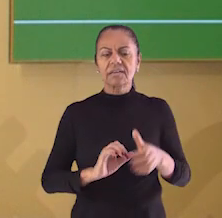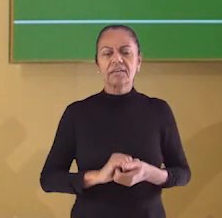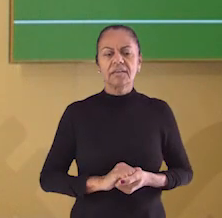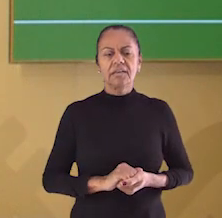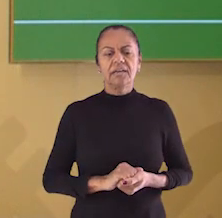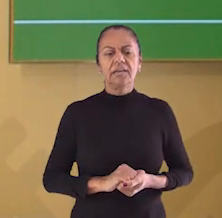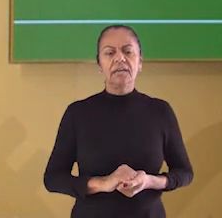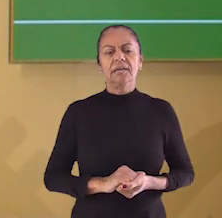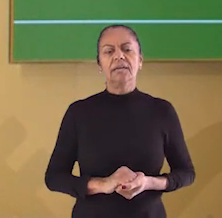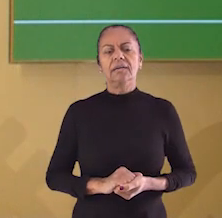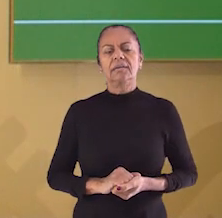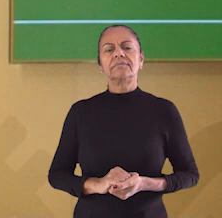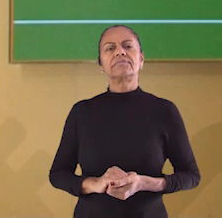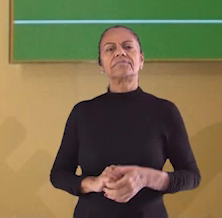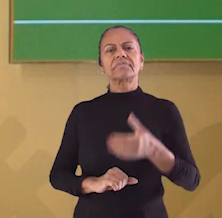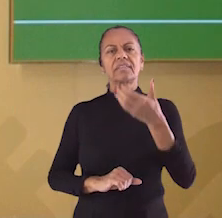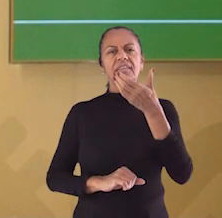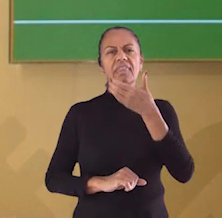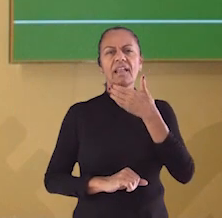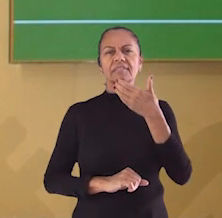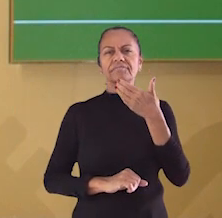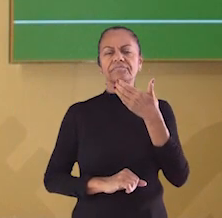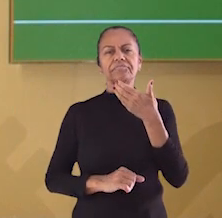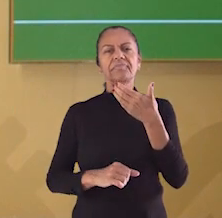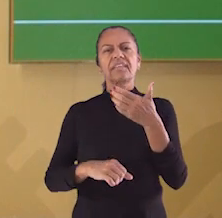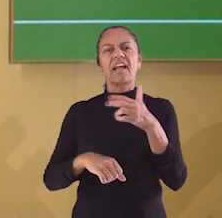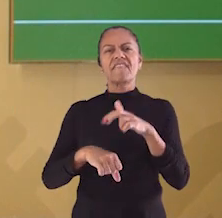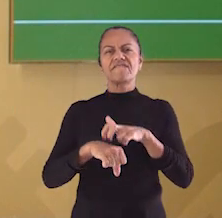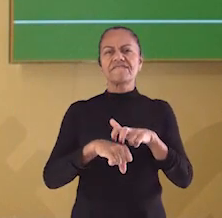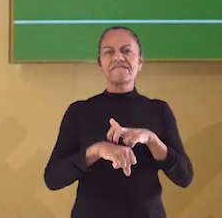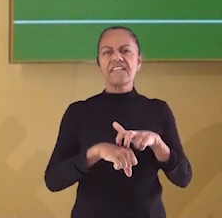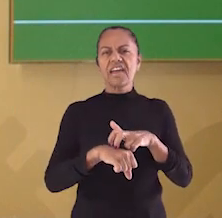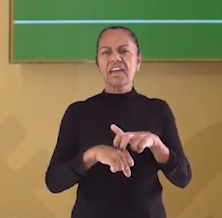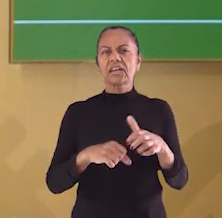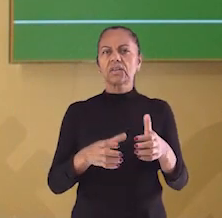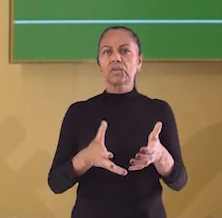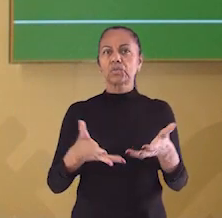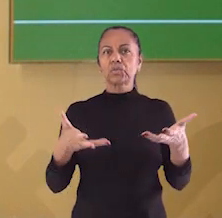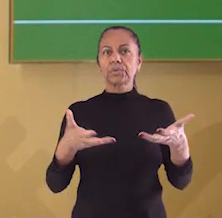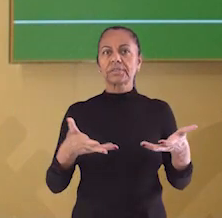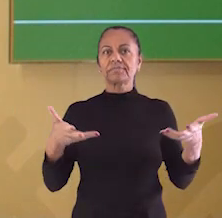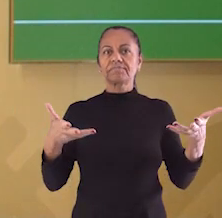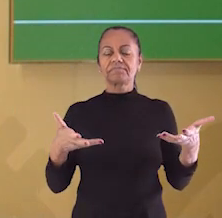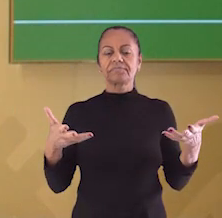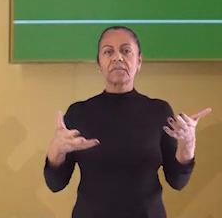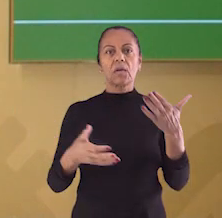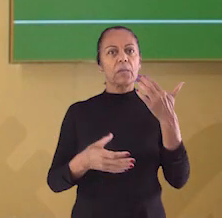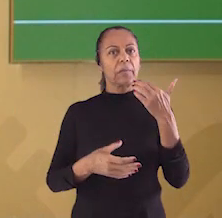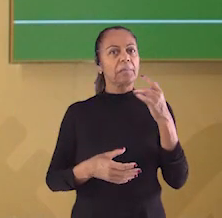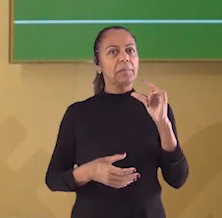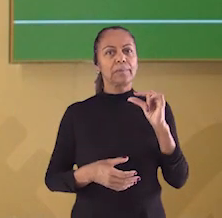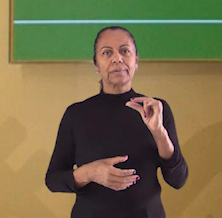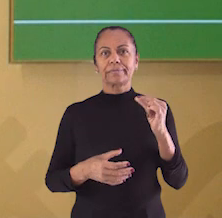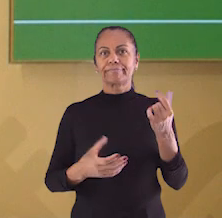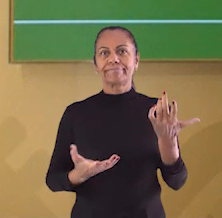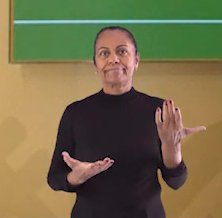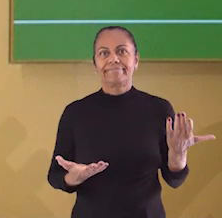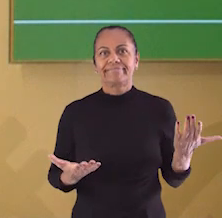doce, né? E comer pouca verdura. Vamos para o primeiro alimento,